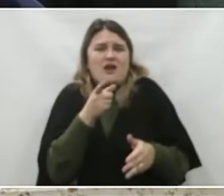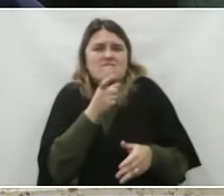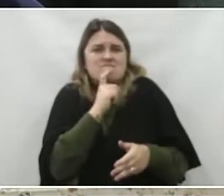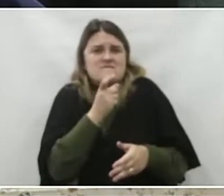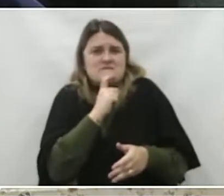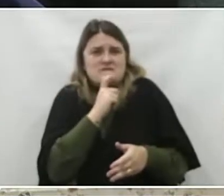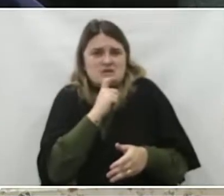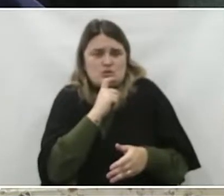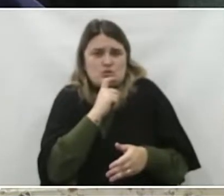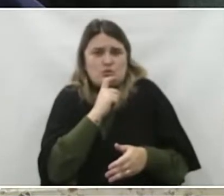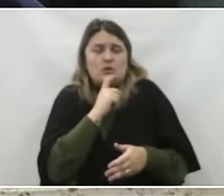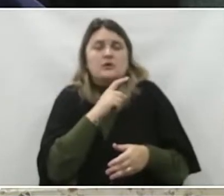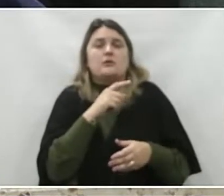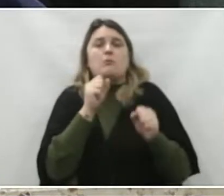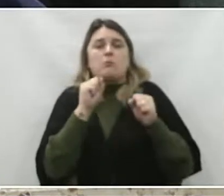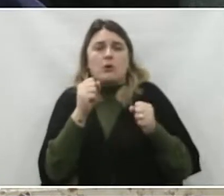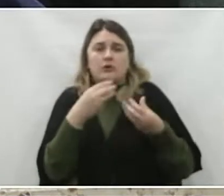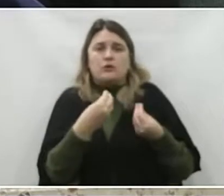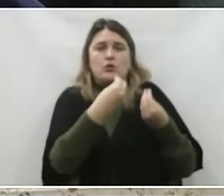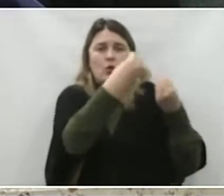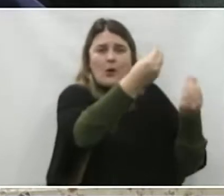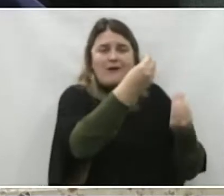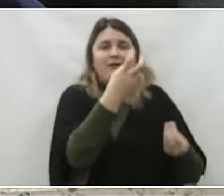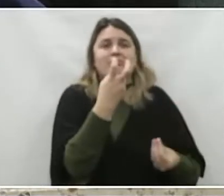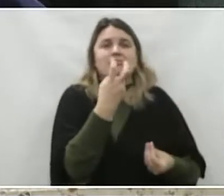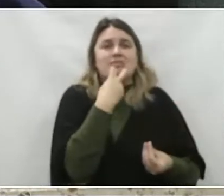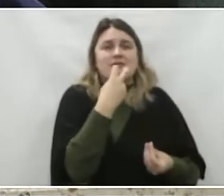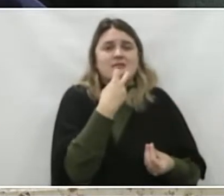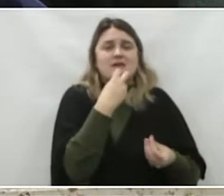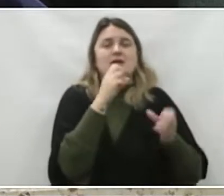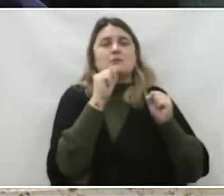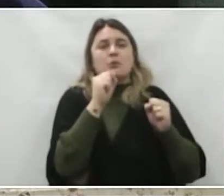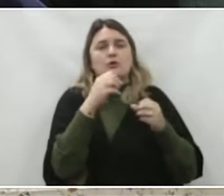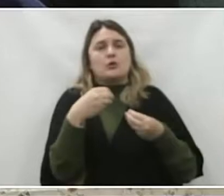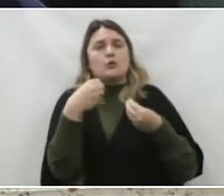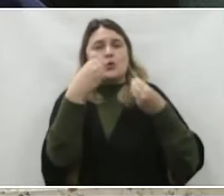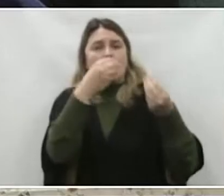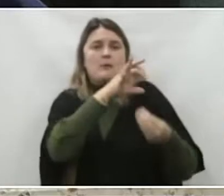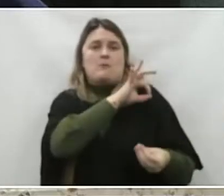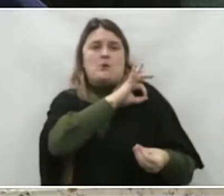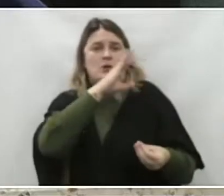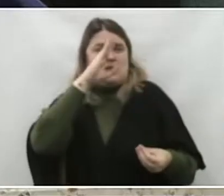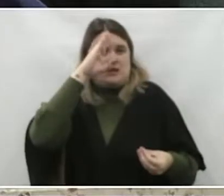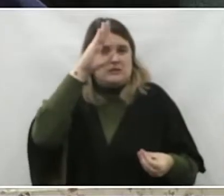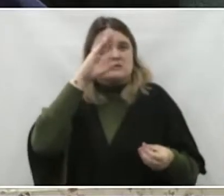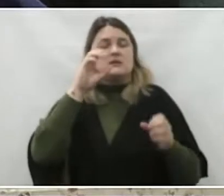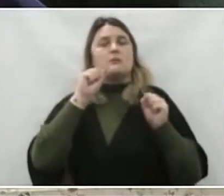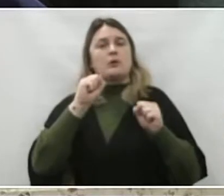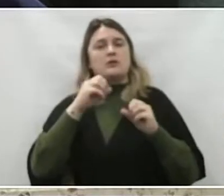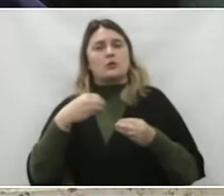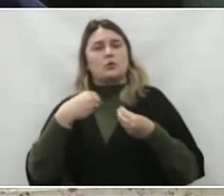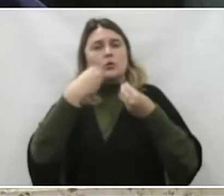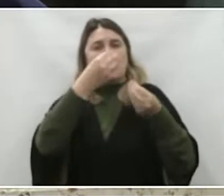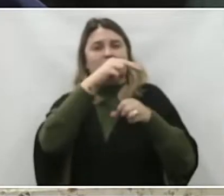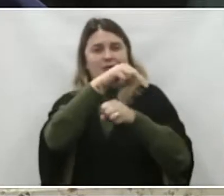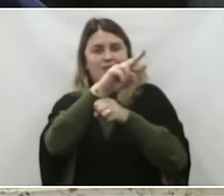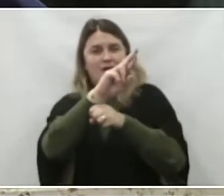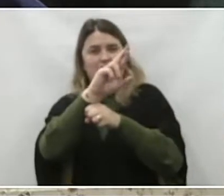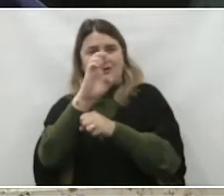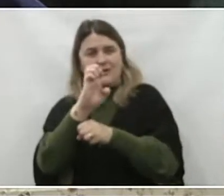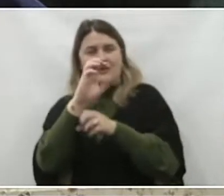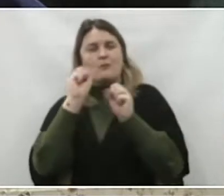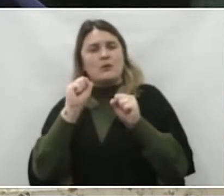27º Batalhão da Polícia Militar no Núcleo Regional de Educação na sejuf e na agência do trabalhador